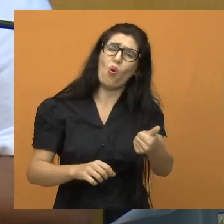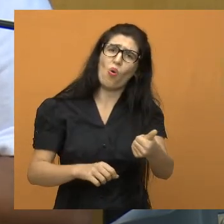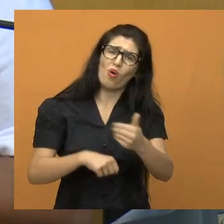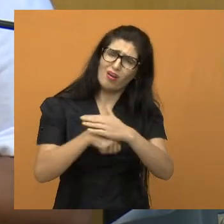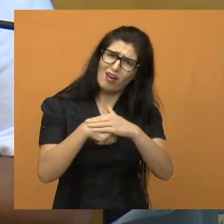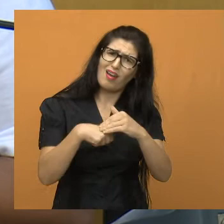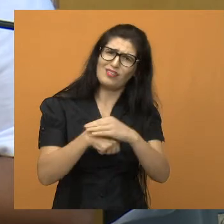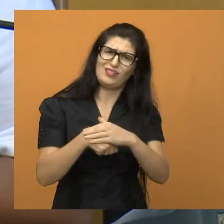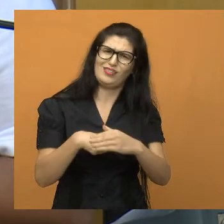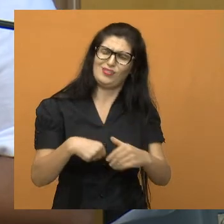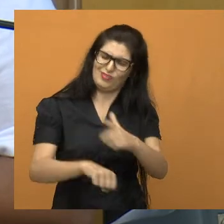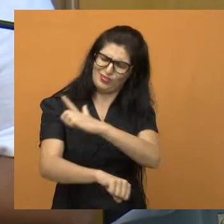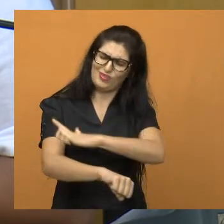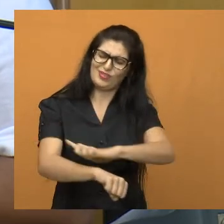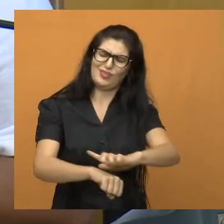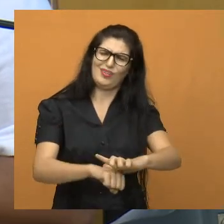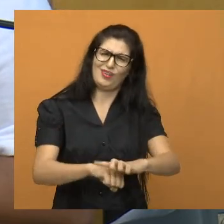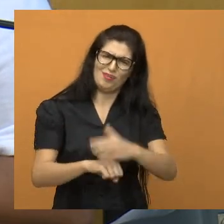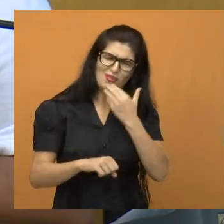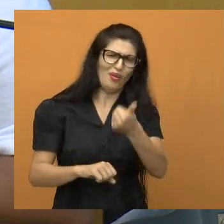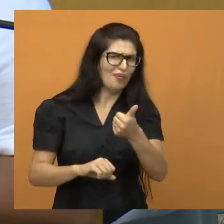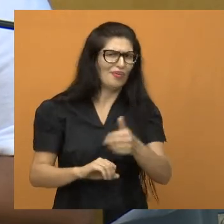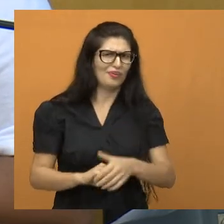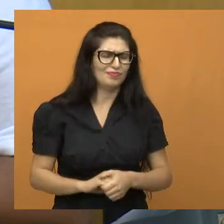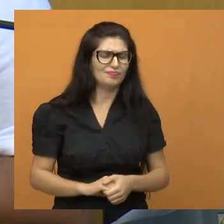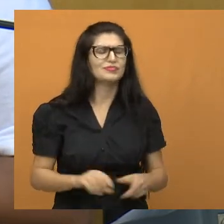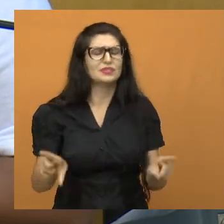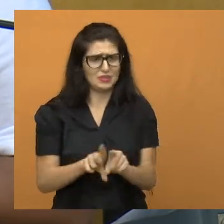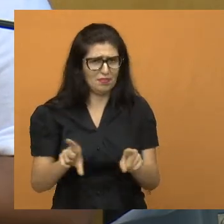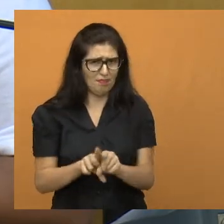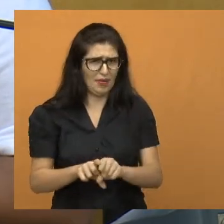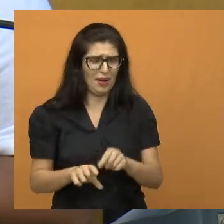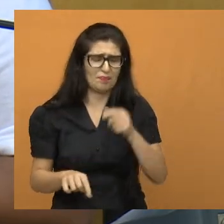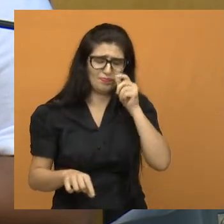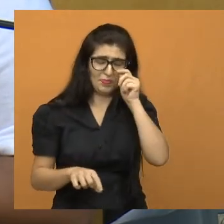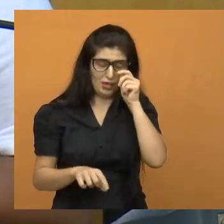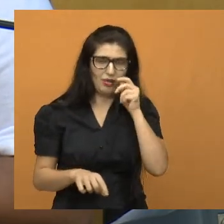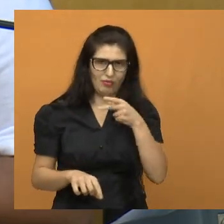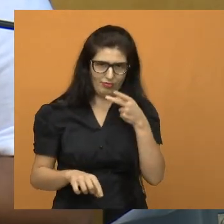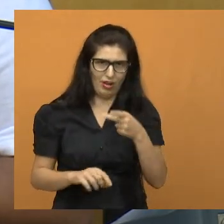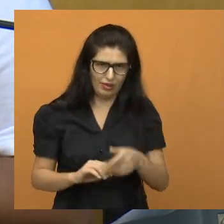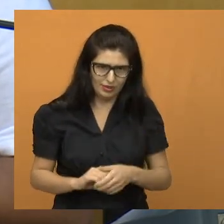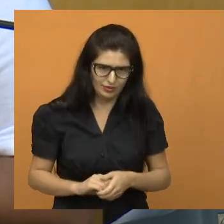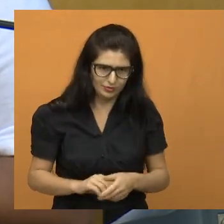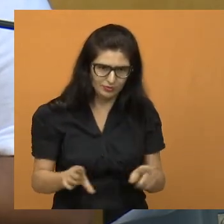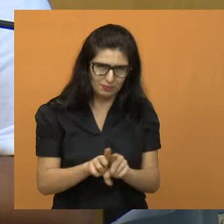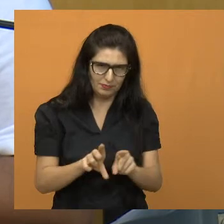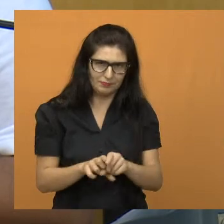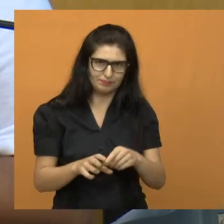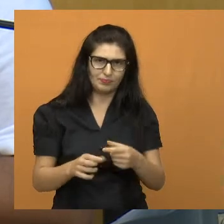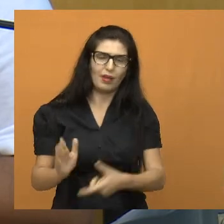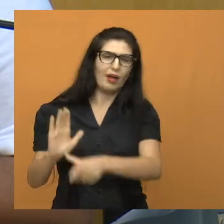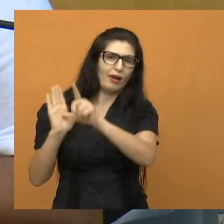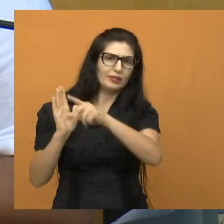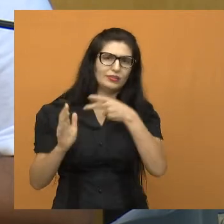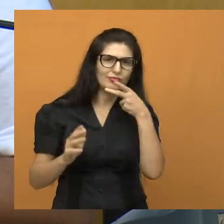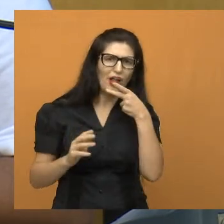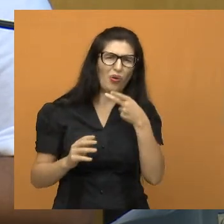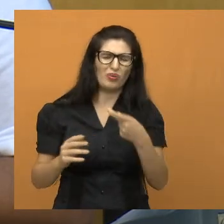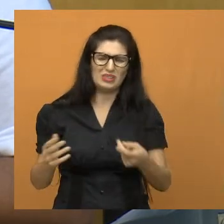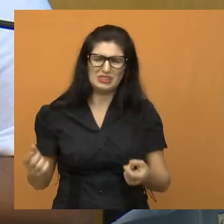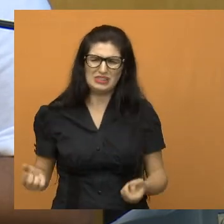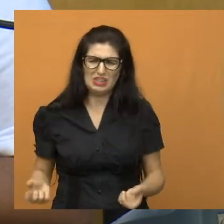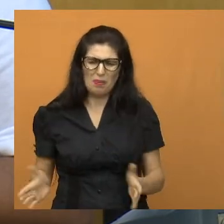a questão. E já adiantando um pouco o que a Lucimar falou e que você falou da desigualdade, é o primeiro ponto